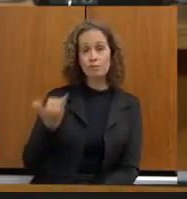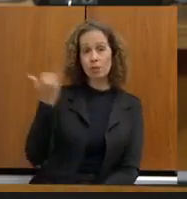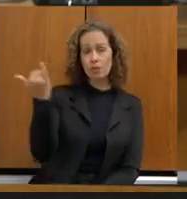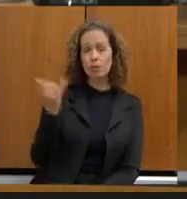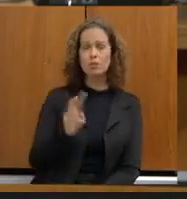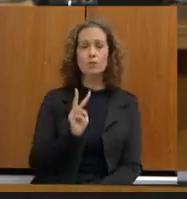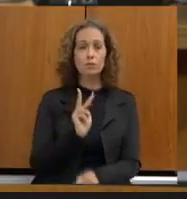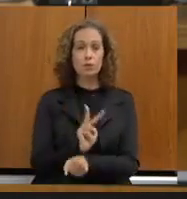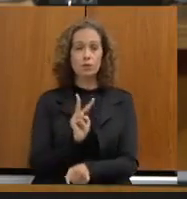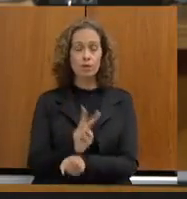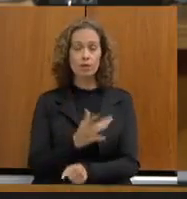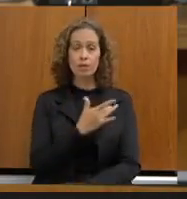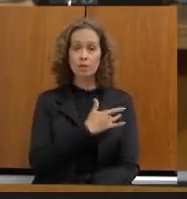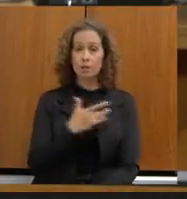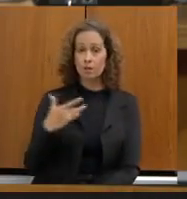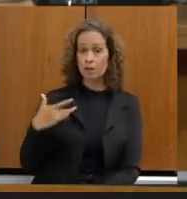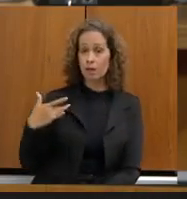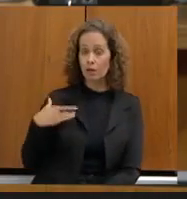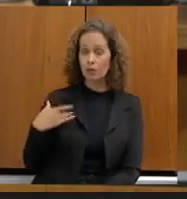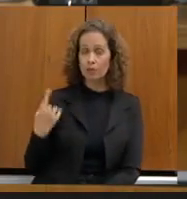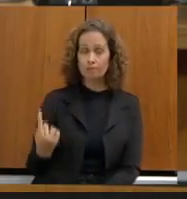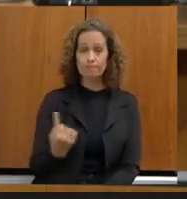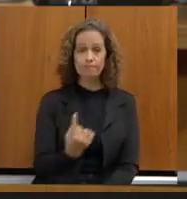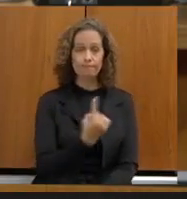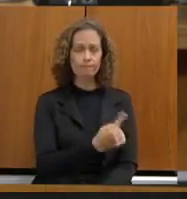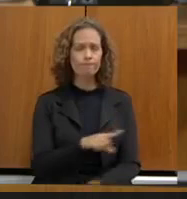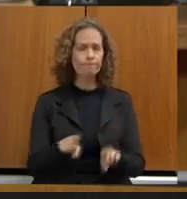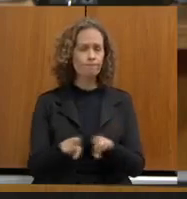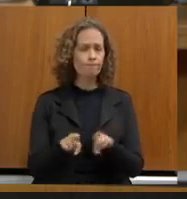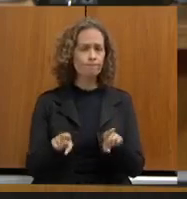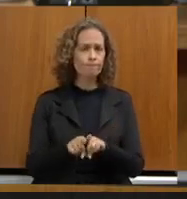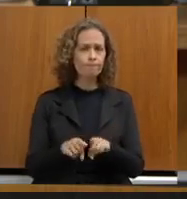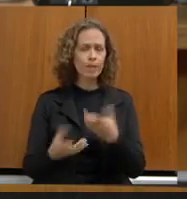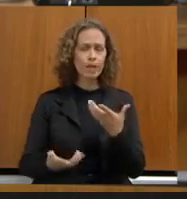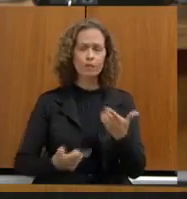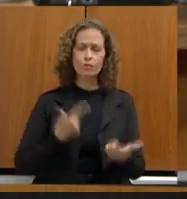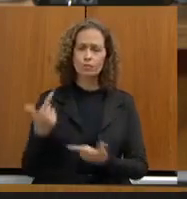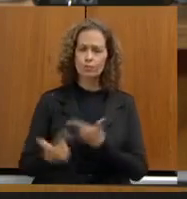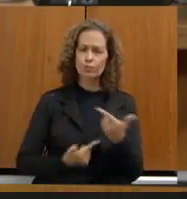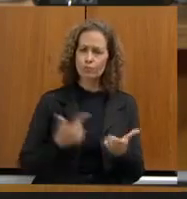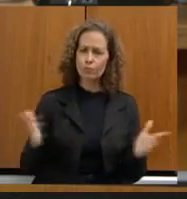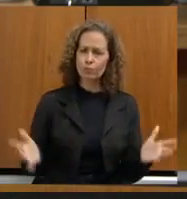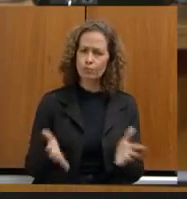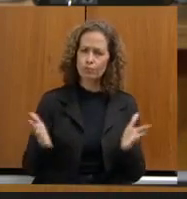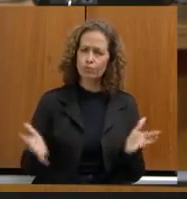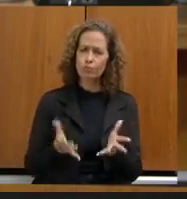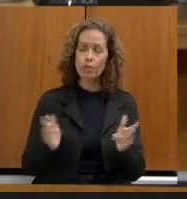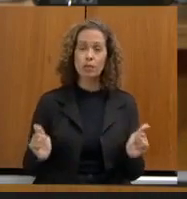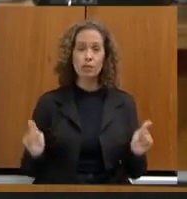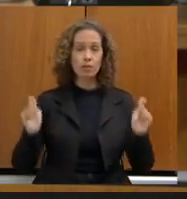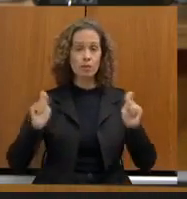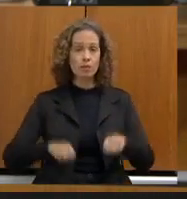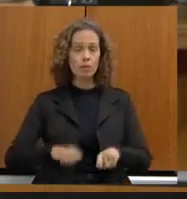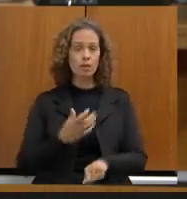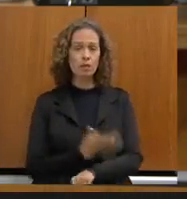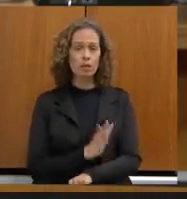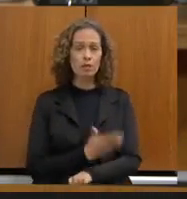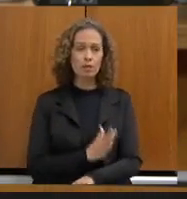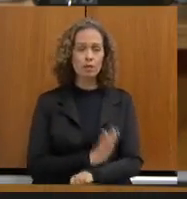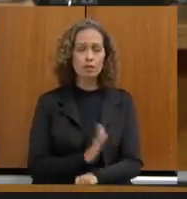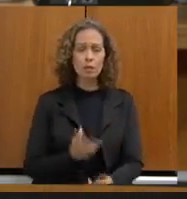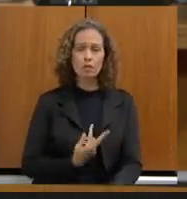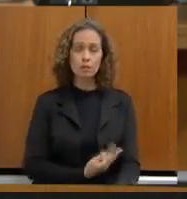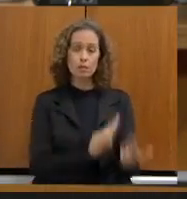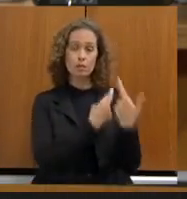proteção à saúde do Servidor algumas operações produtividade capacitação a nossa atuação no campo da